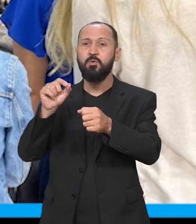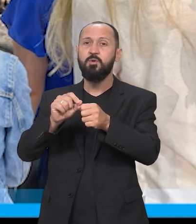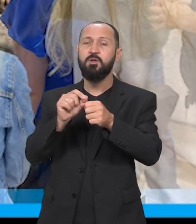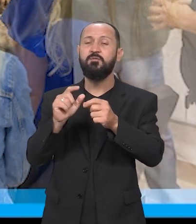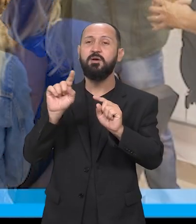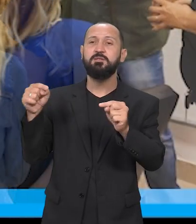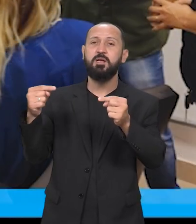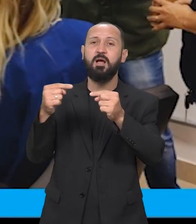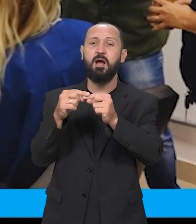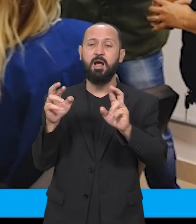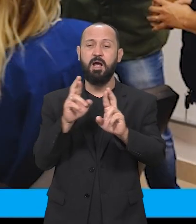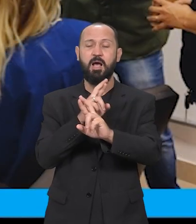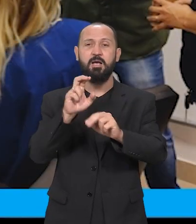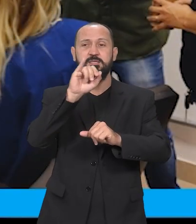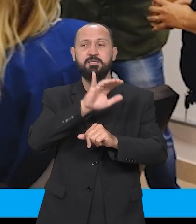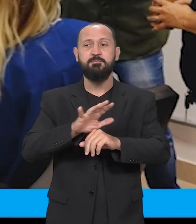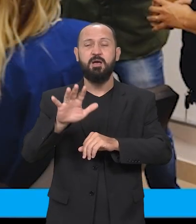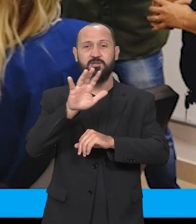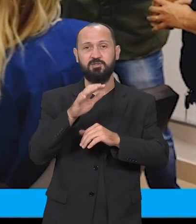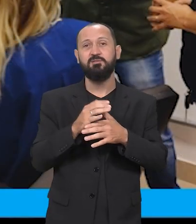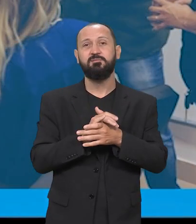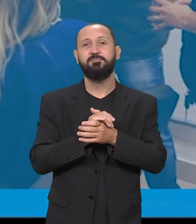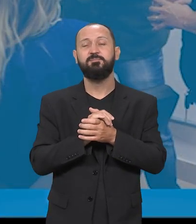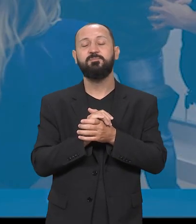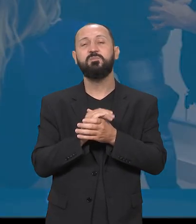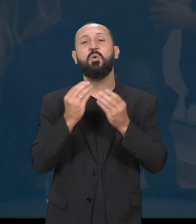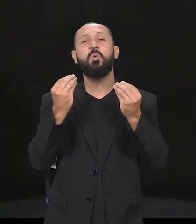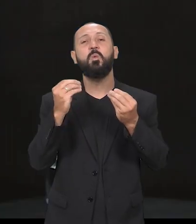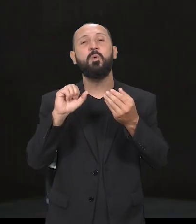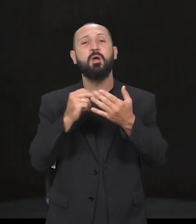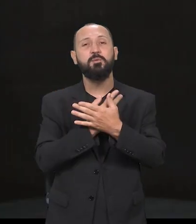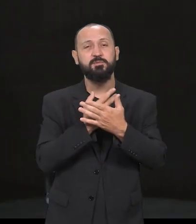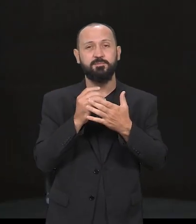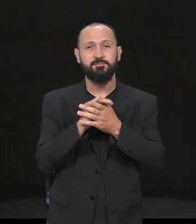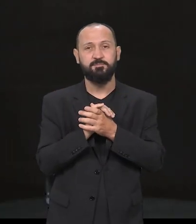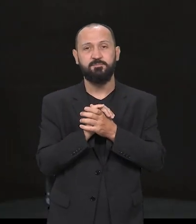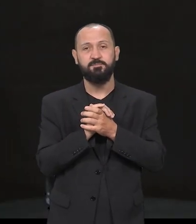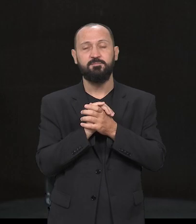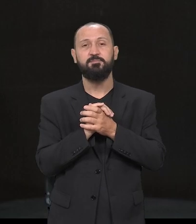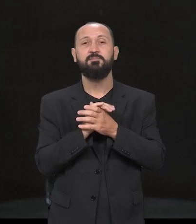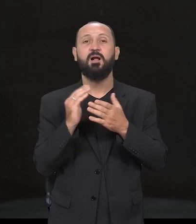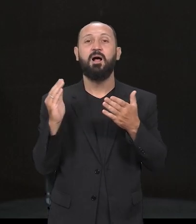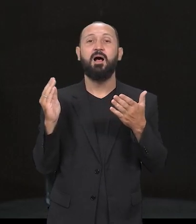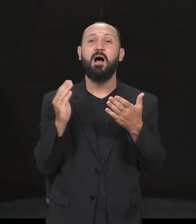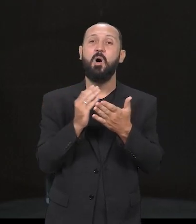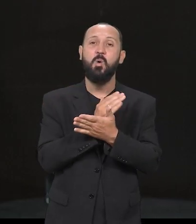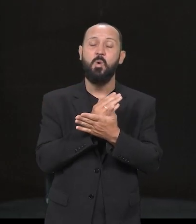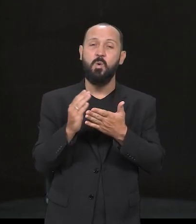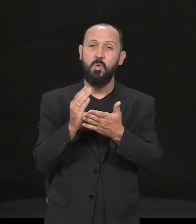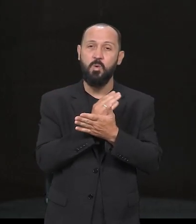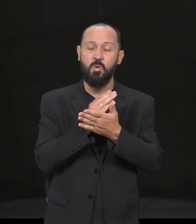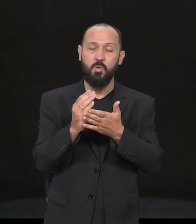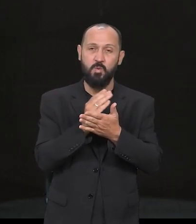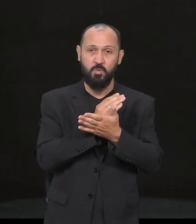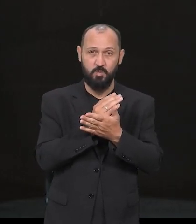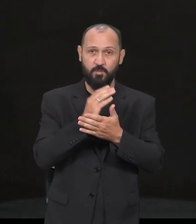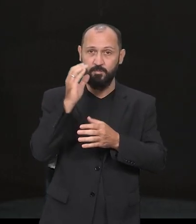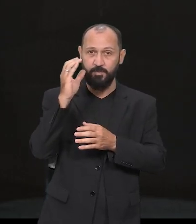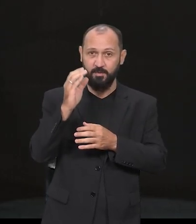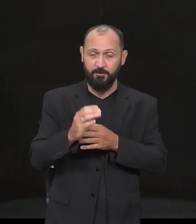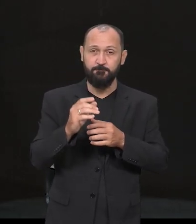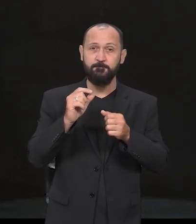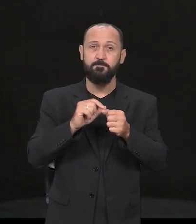o que faz a correlação entre as imagens. Então, assim, como que funciona, né? Alguns crimes determinados